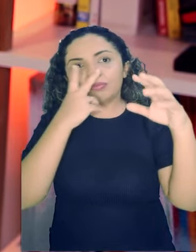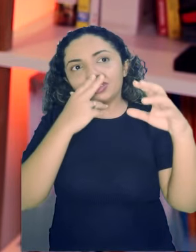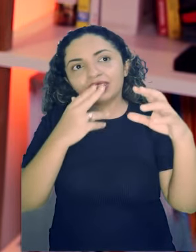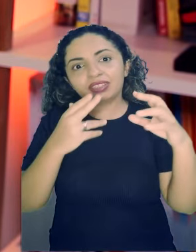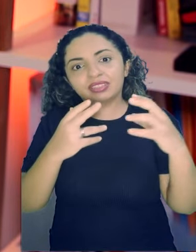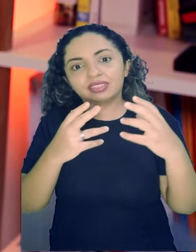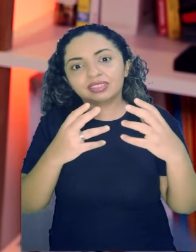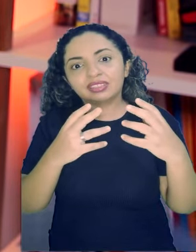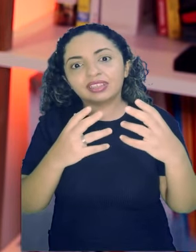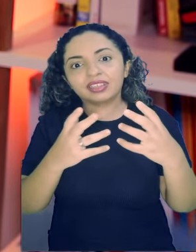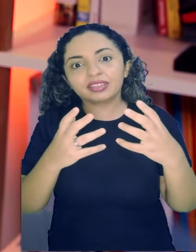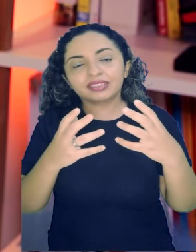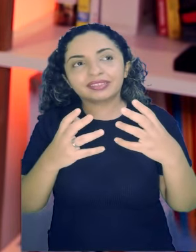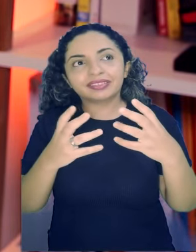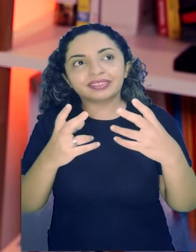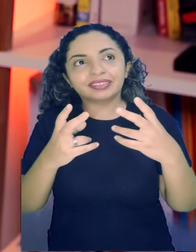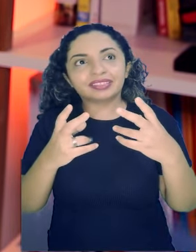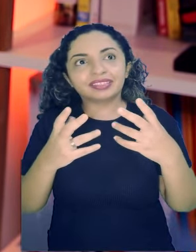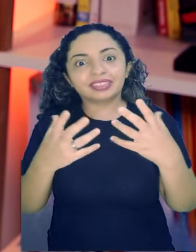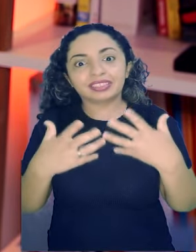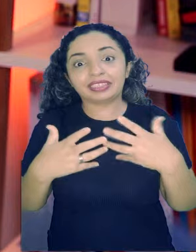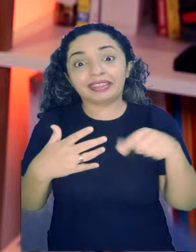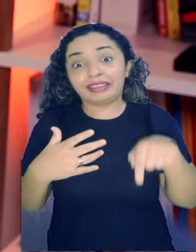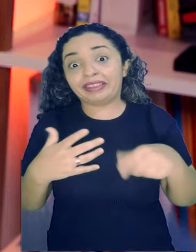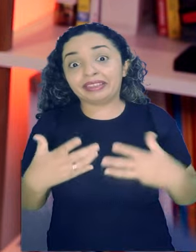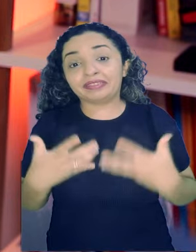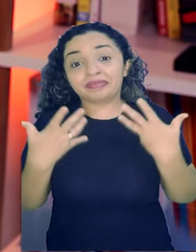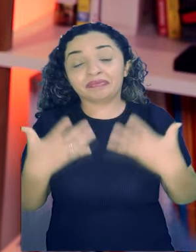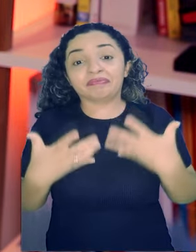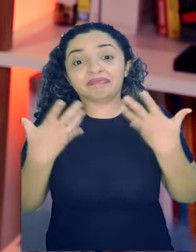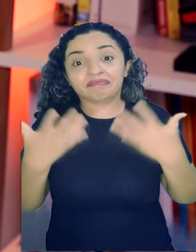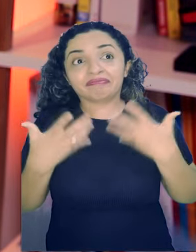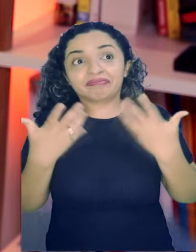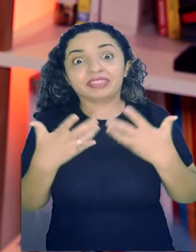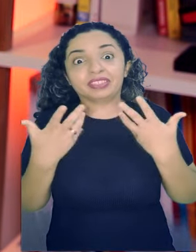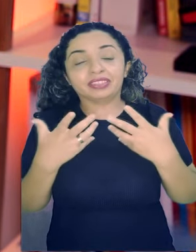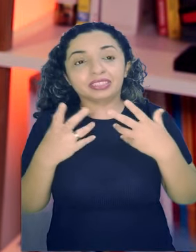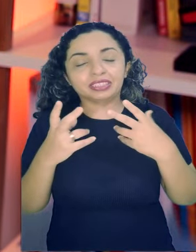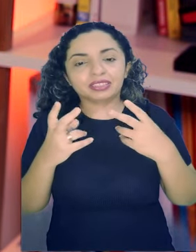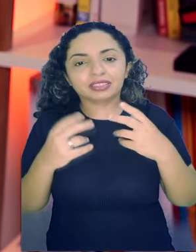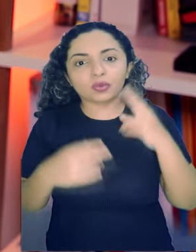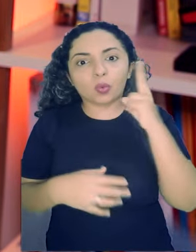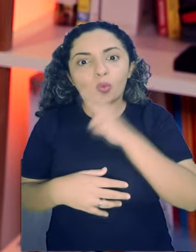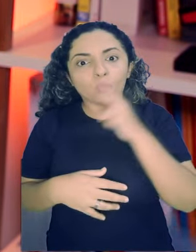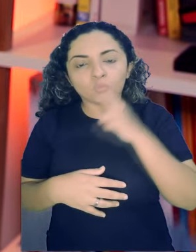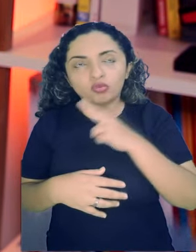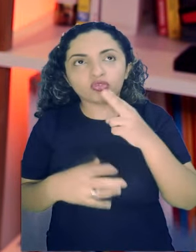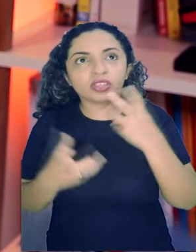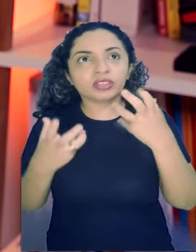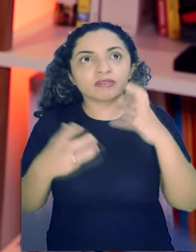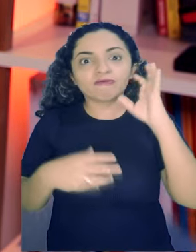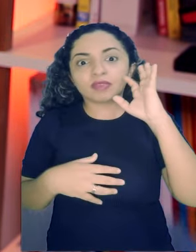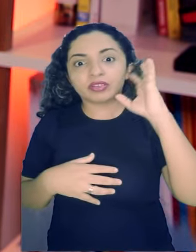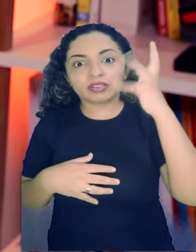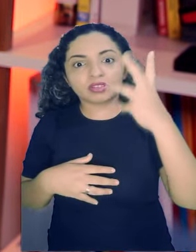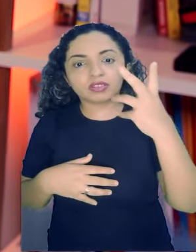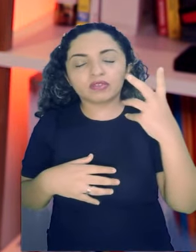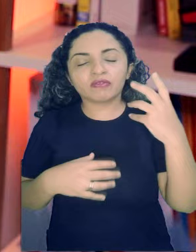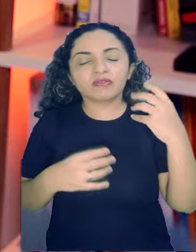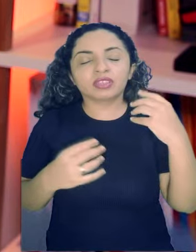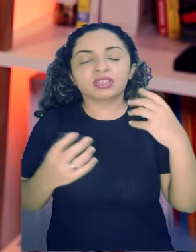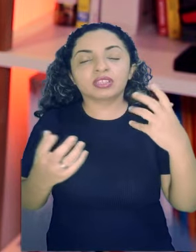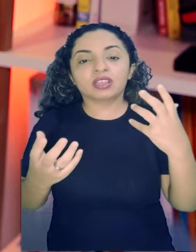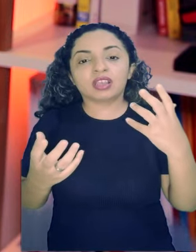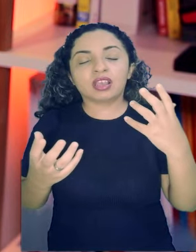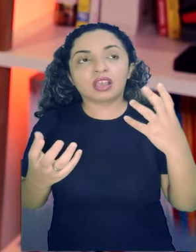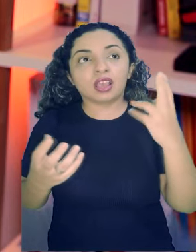tanto quanto otimista demais. Eu entendo que ele faça isso, mas a urgência atual,